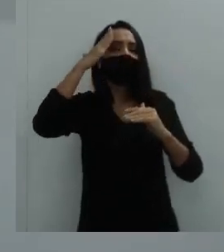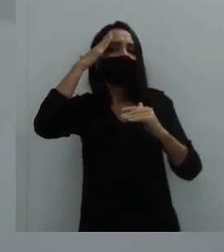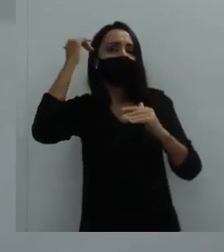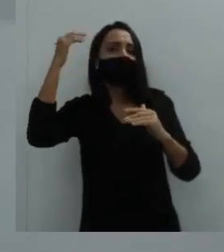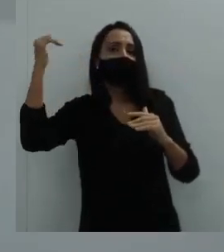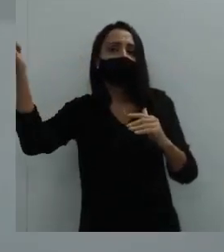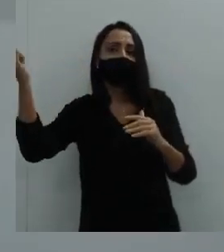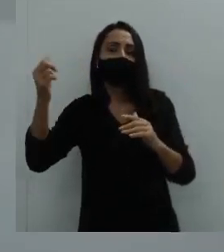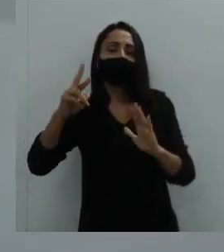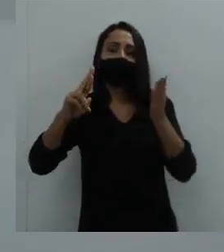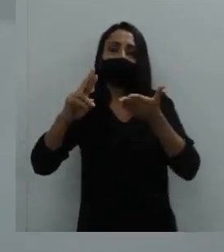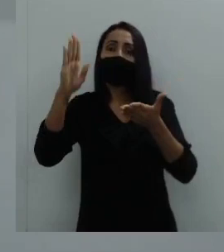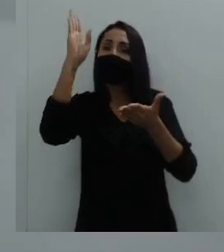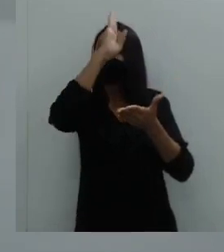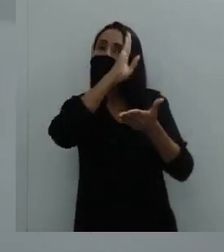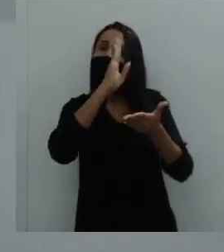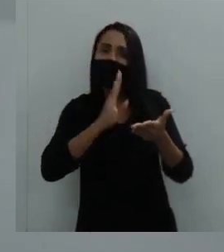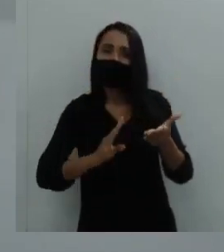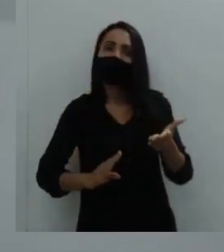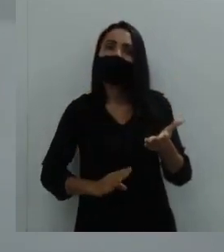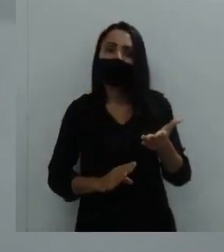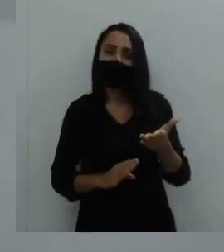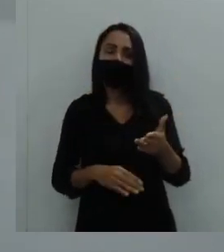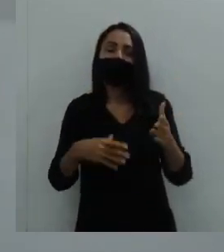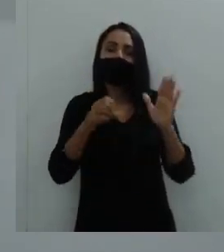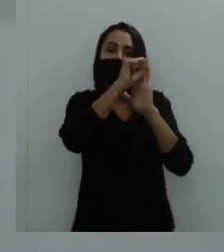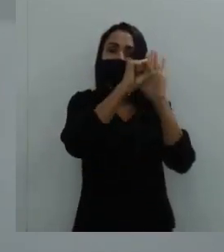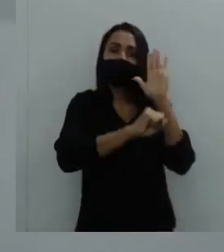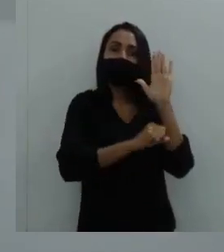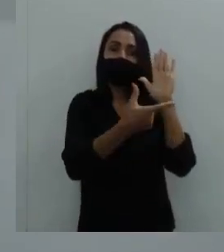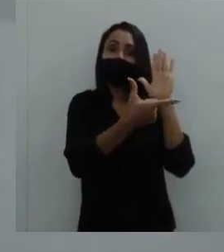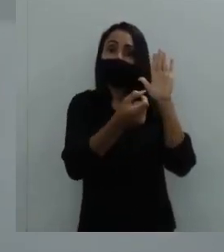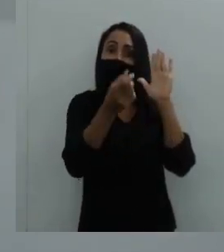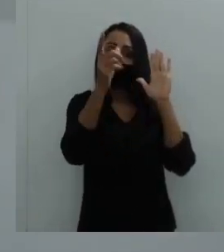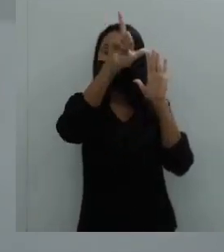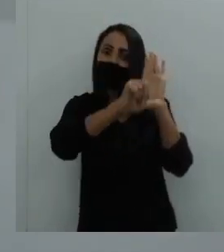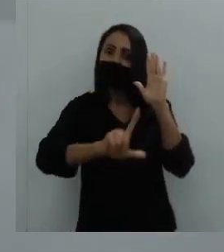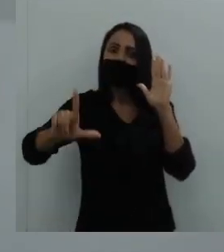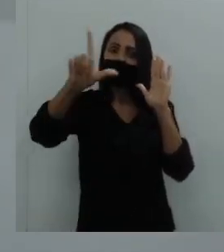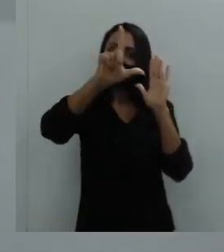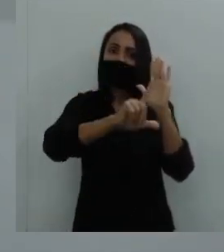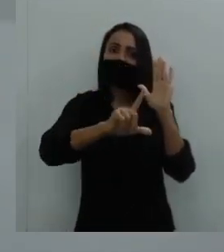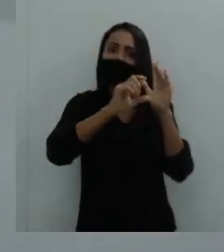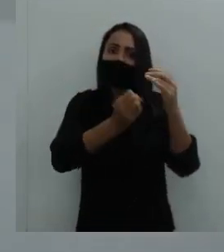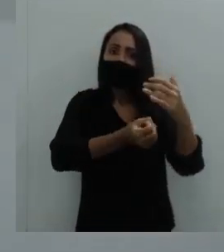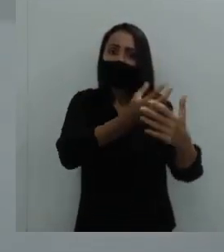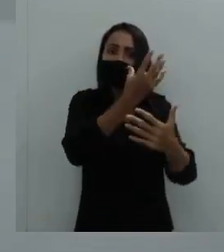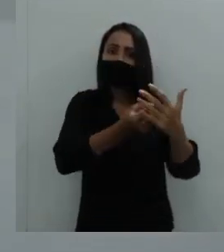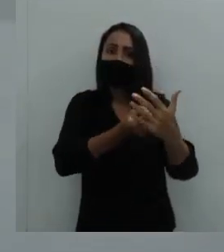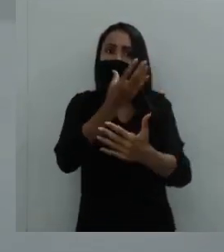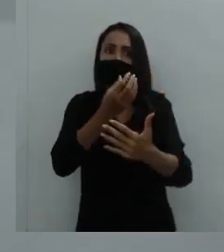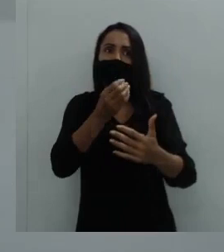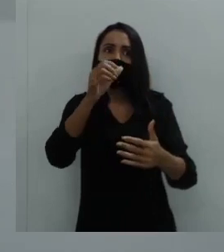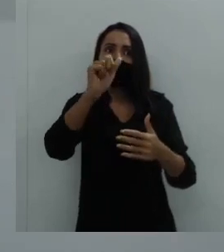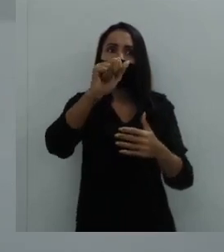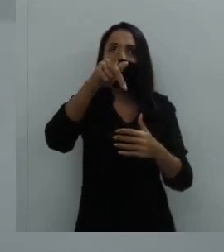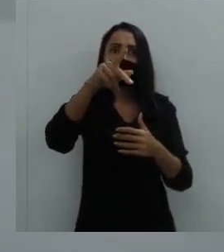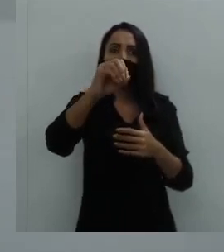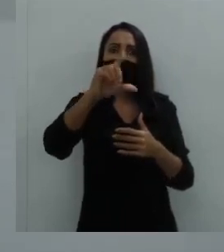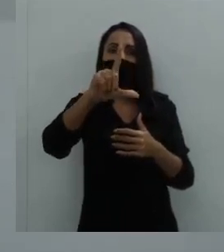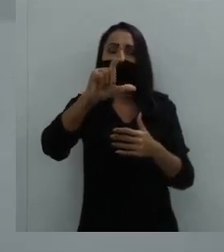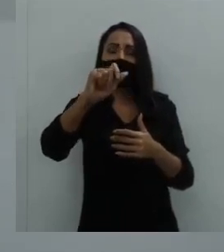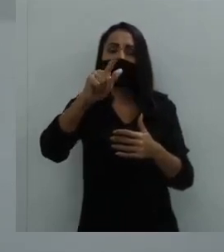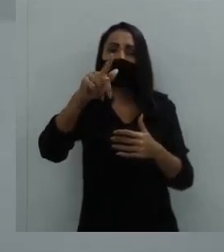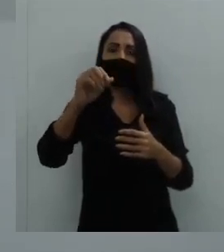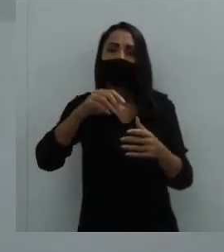representante brasileiro, certo, século XX, da literatura. Ele criou o apólogo, certo, que é a agulha